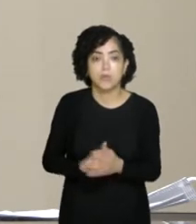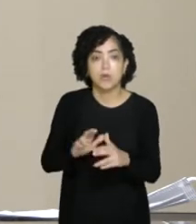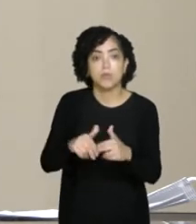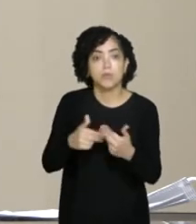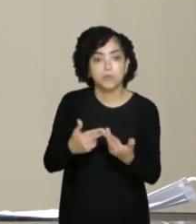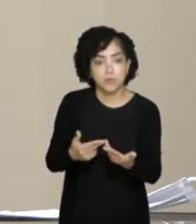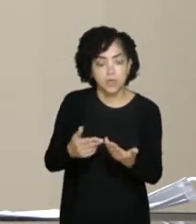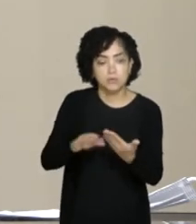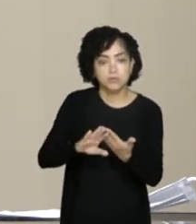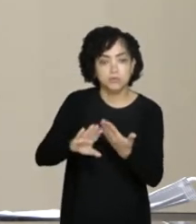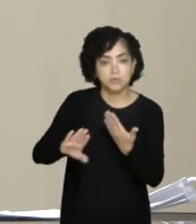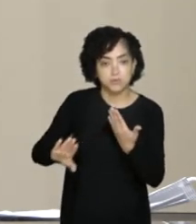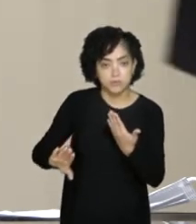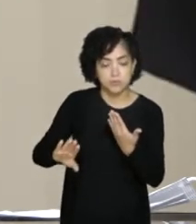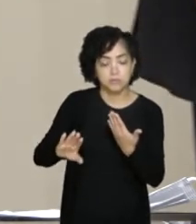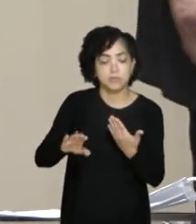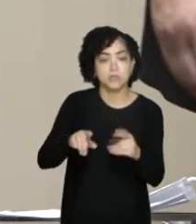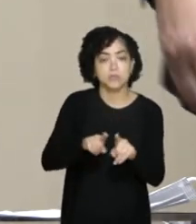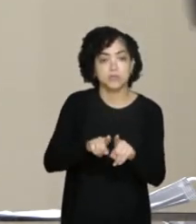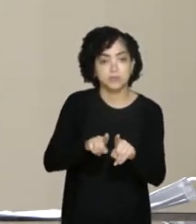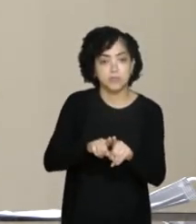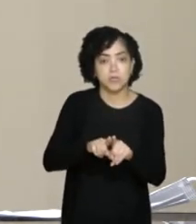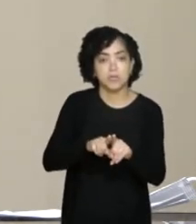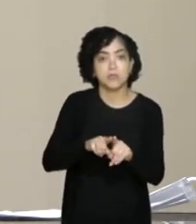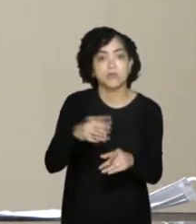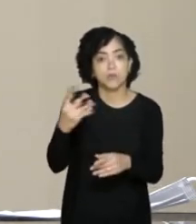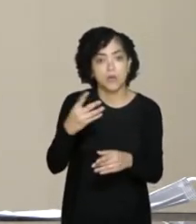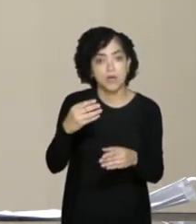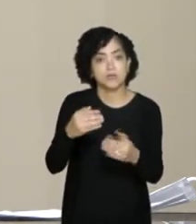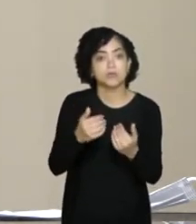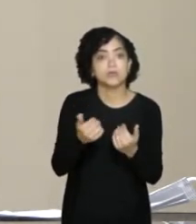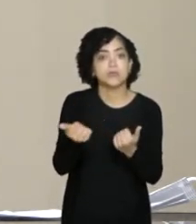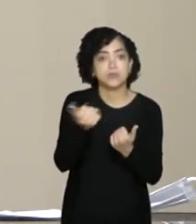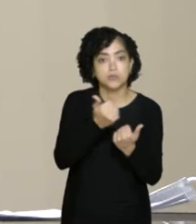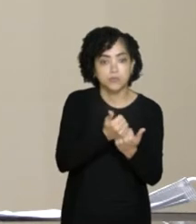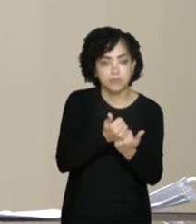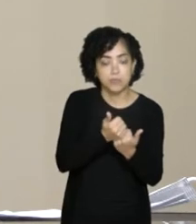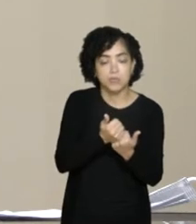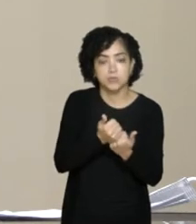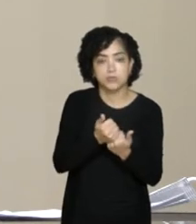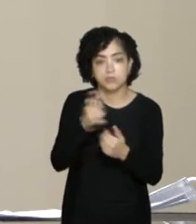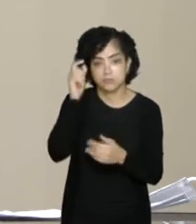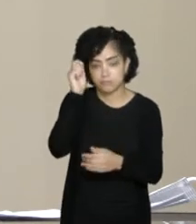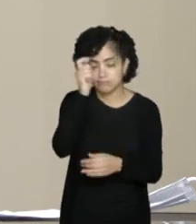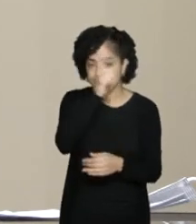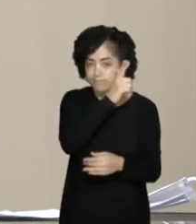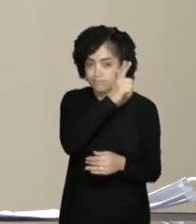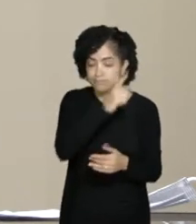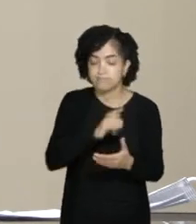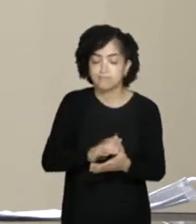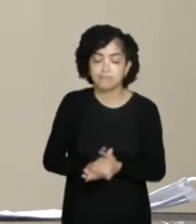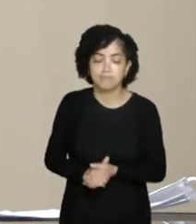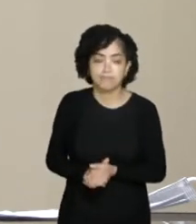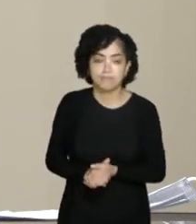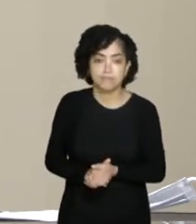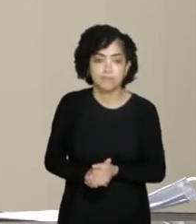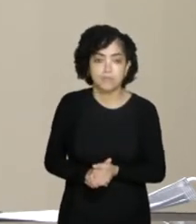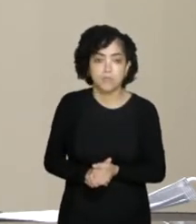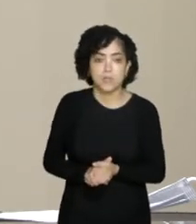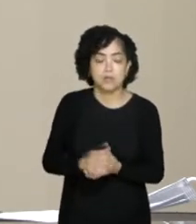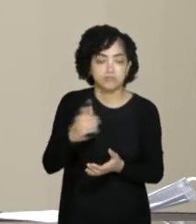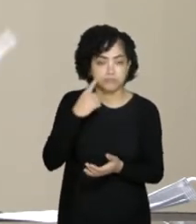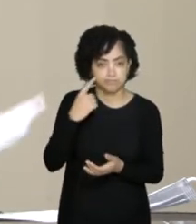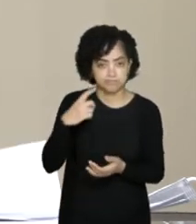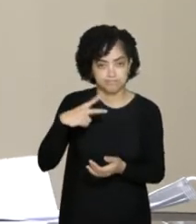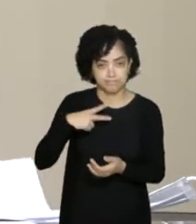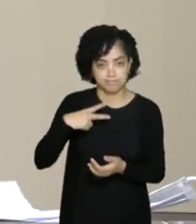declínio do quarto suplente, em decorrência do afastamento do deputado Altair Silva, para tratar de